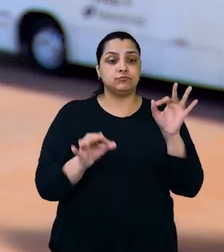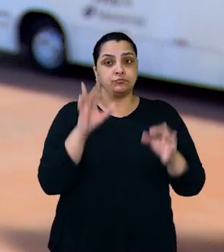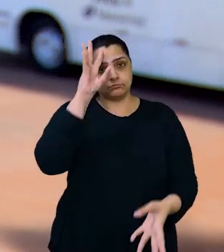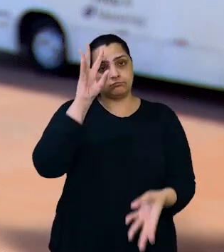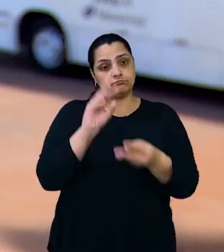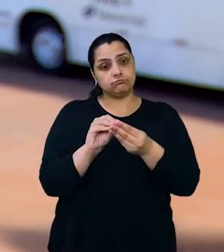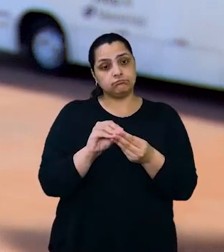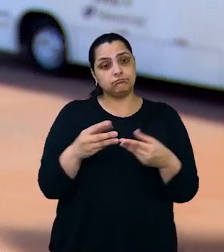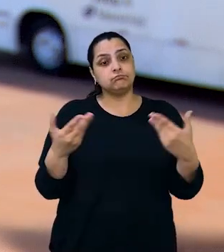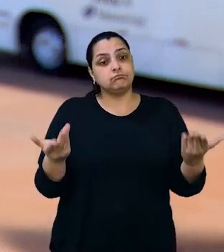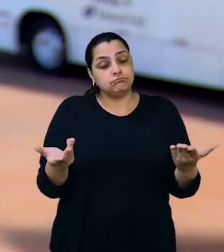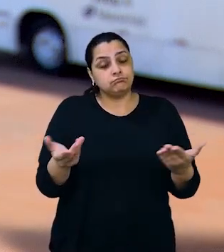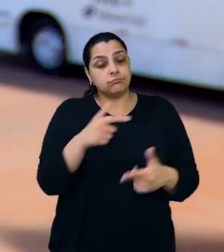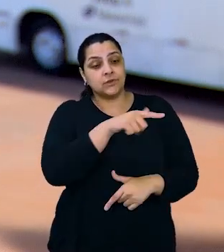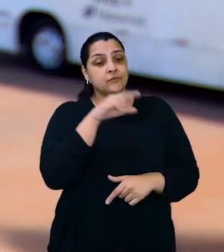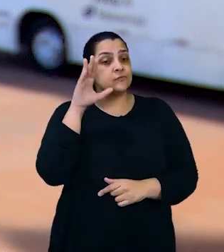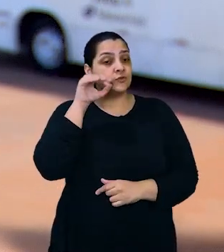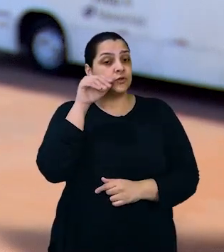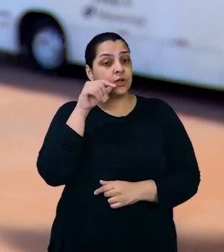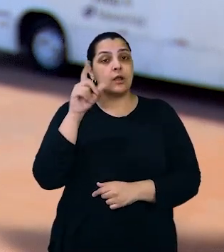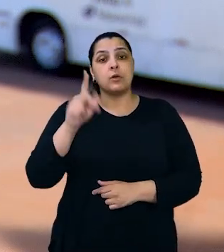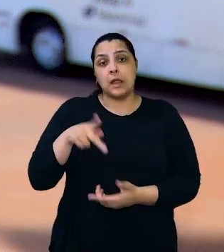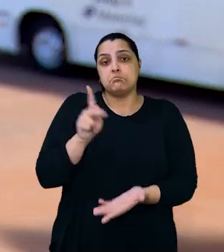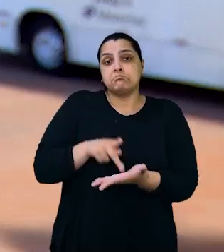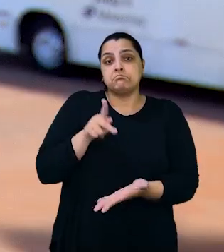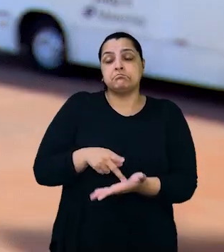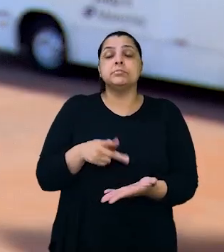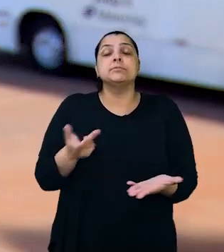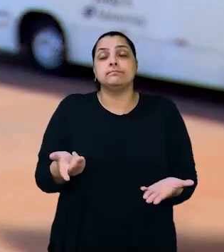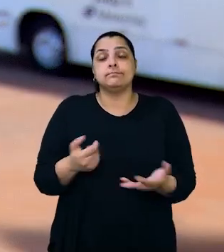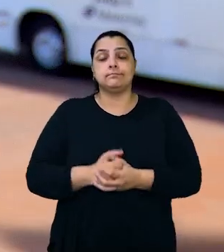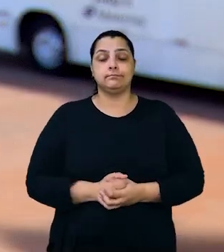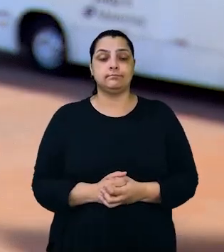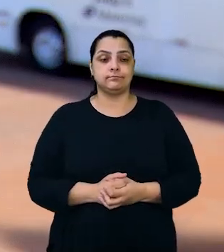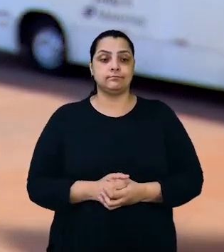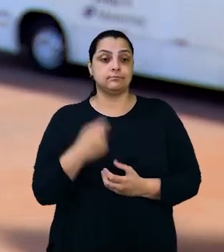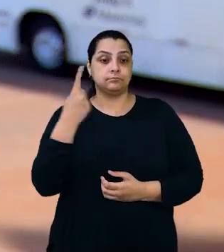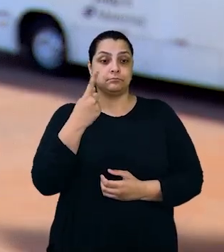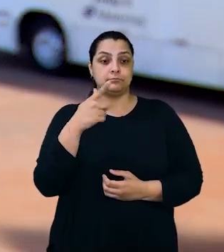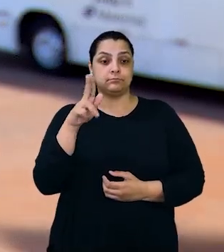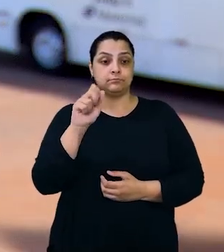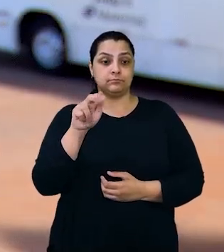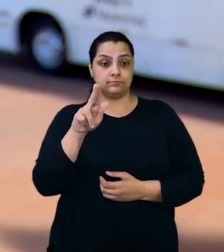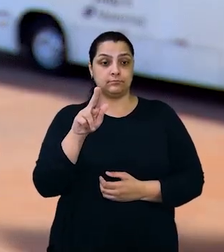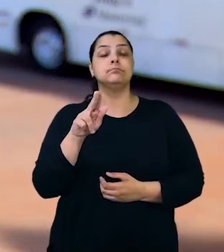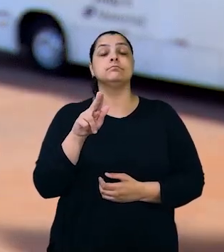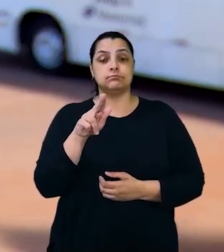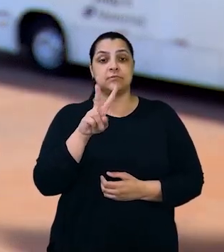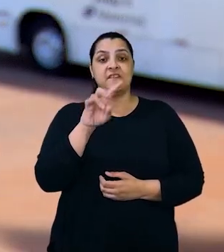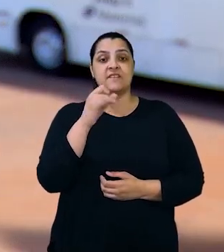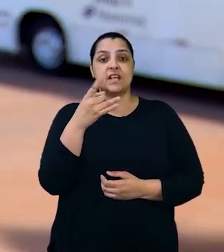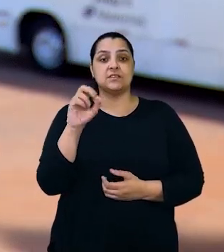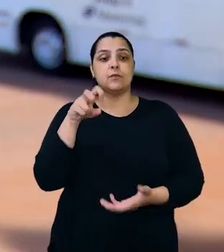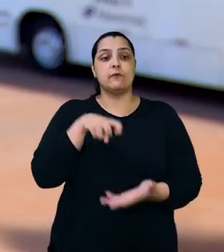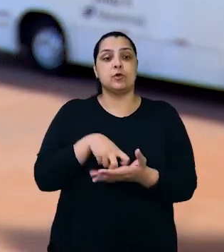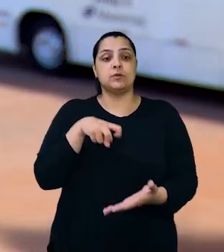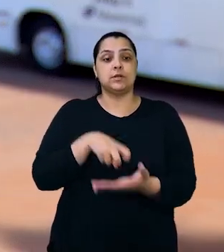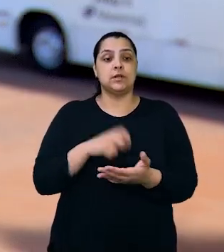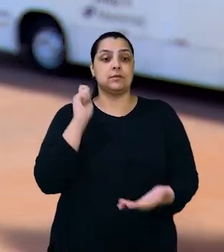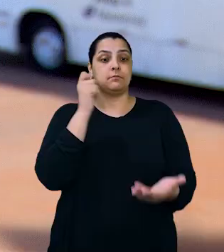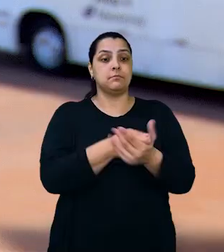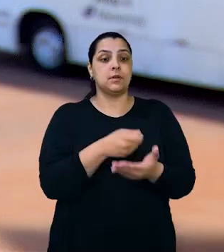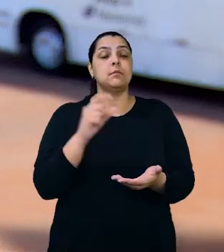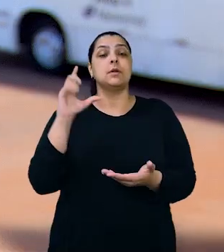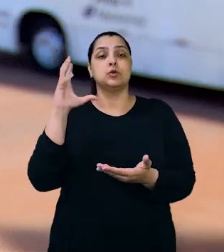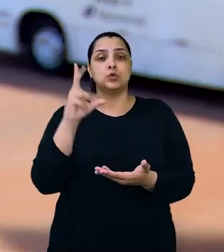presumiu que os fatos alegados pelo trabalhador eram verdadeiros. Assim, em 1º grau, a aviação Pirajussara foi condenada ao pagamento